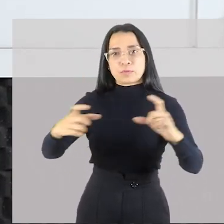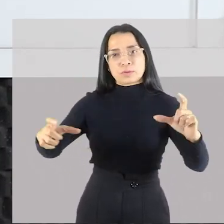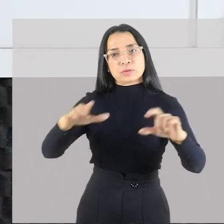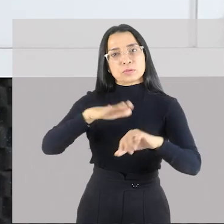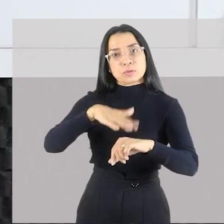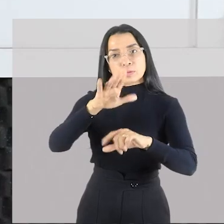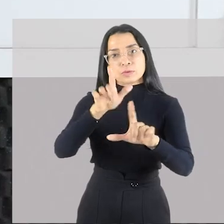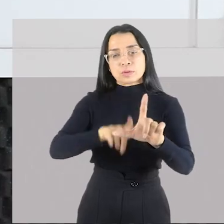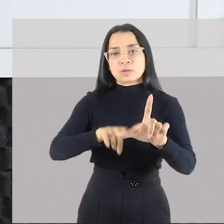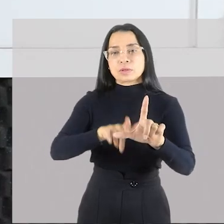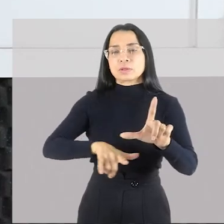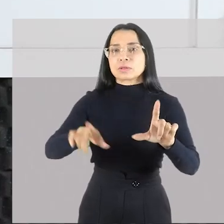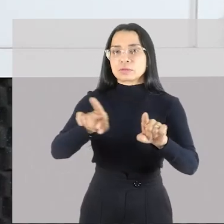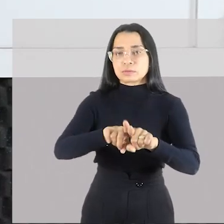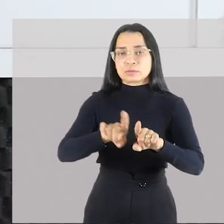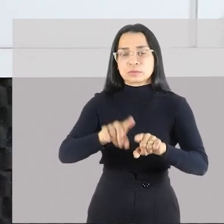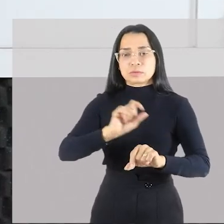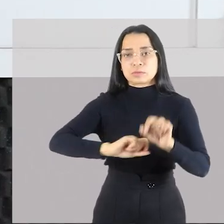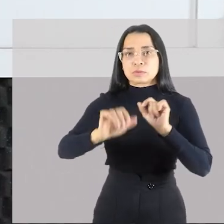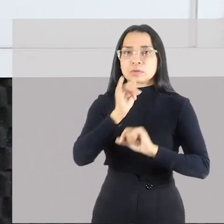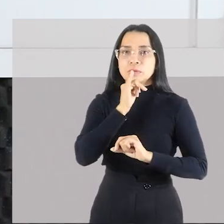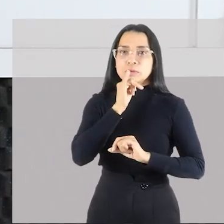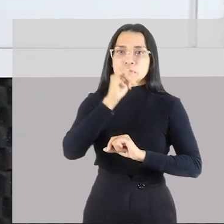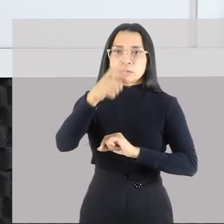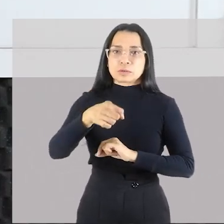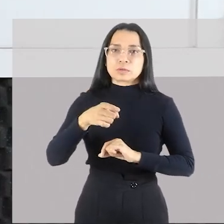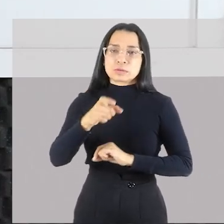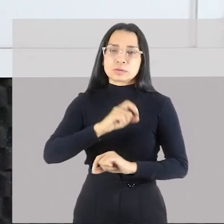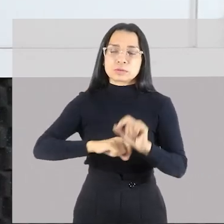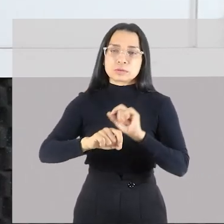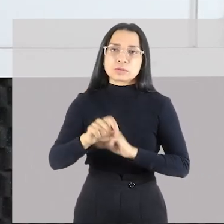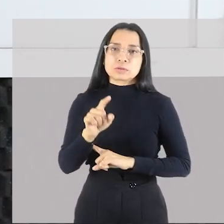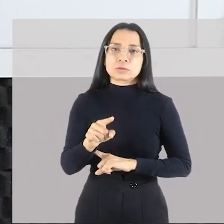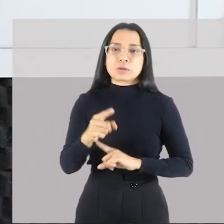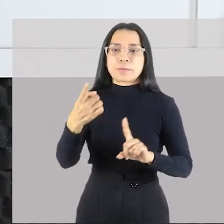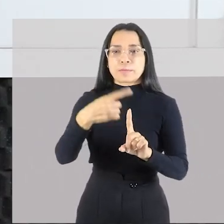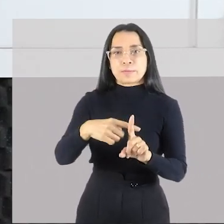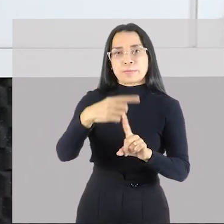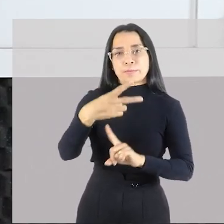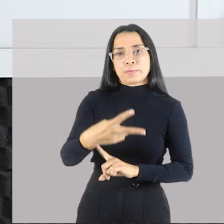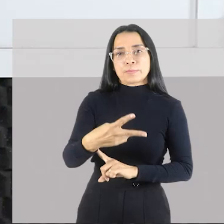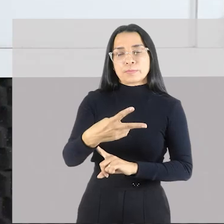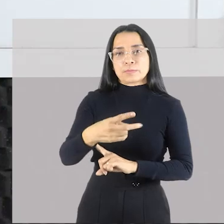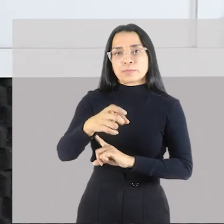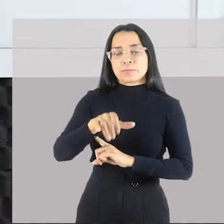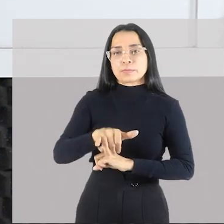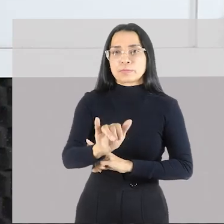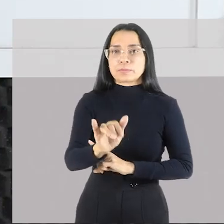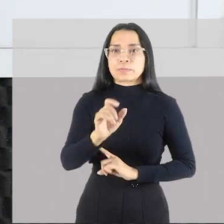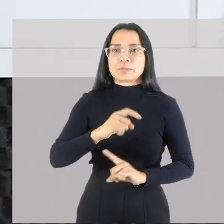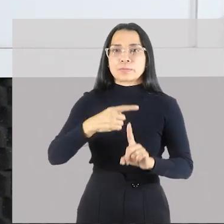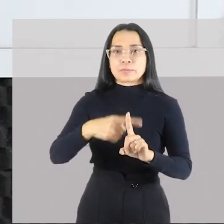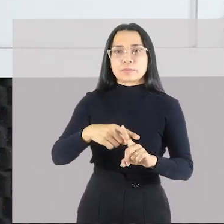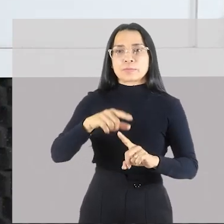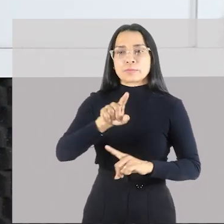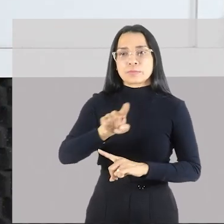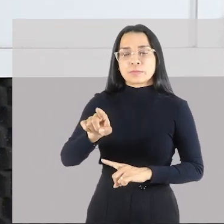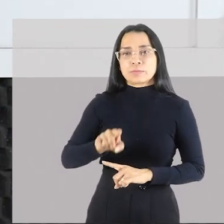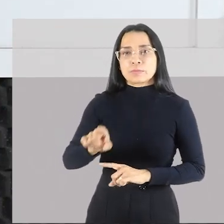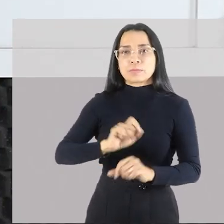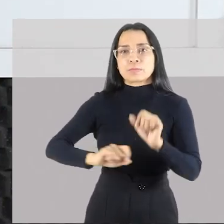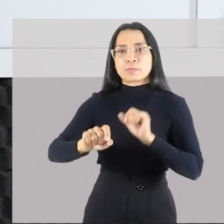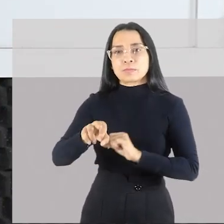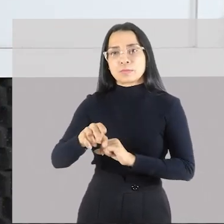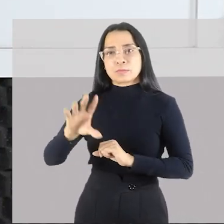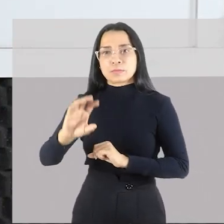incógnitas. Tá? Por exemplo, x mais 2y mais z